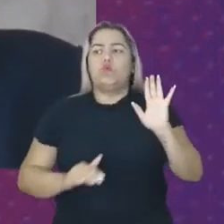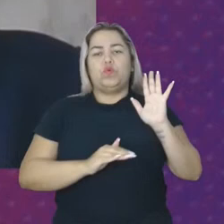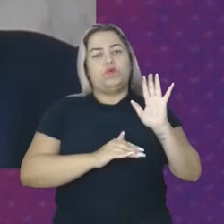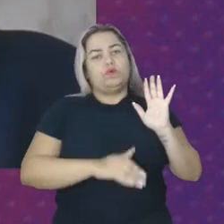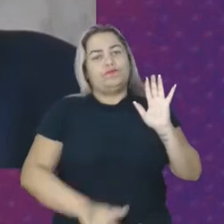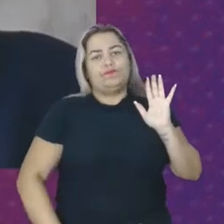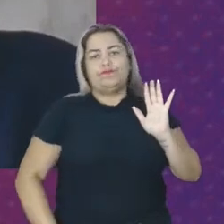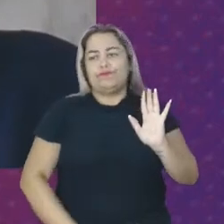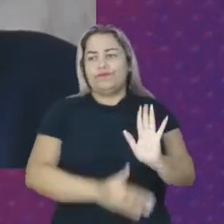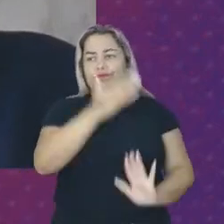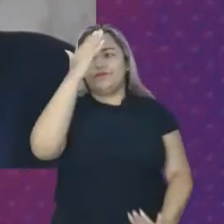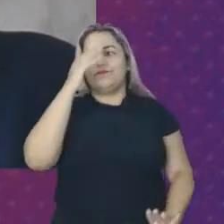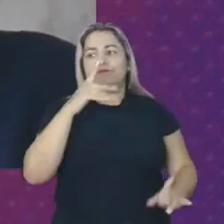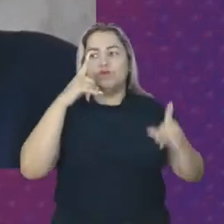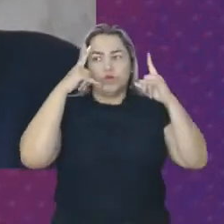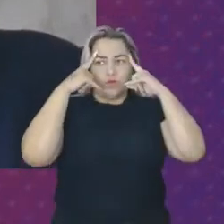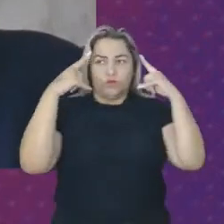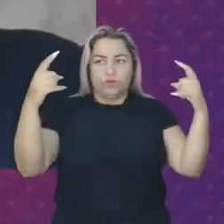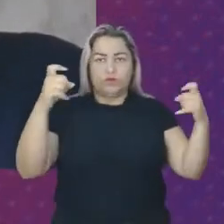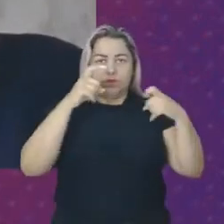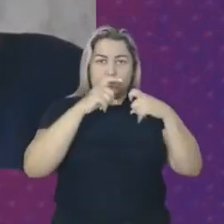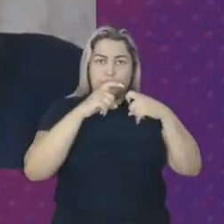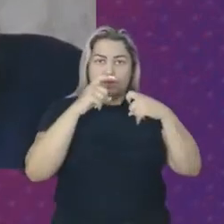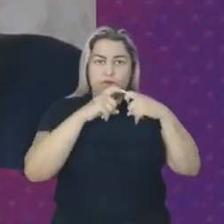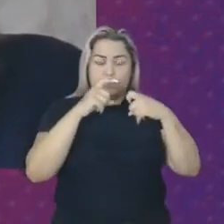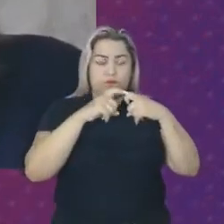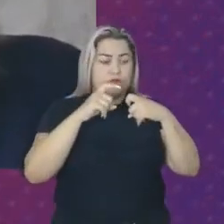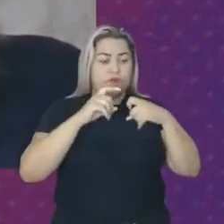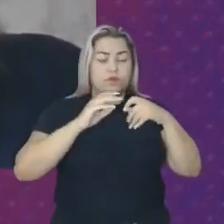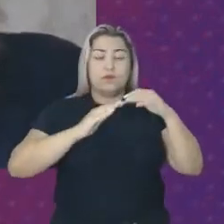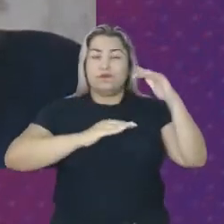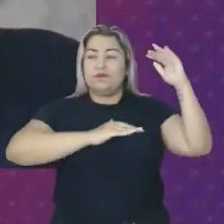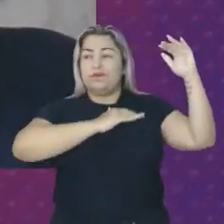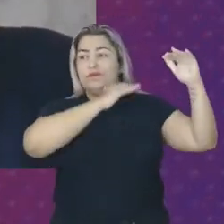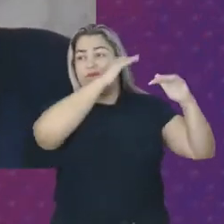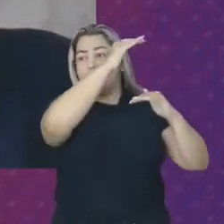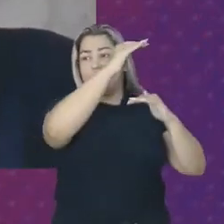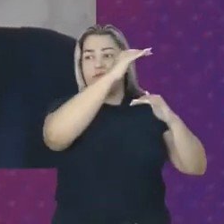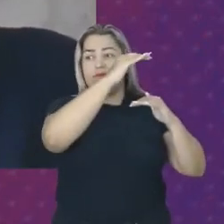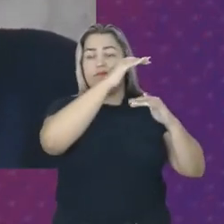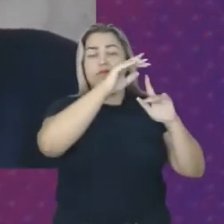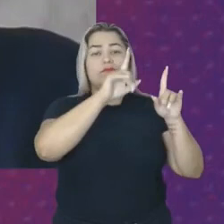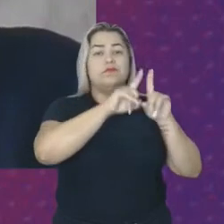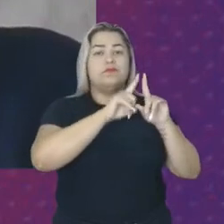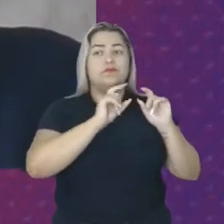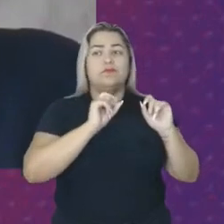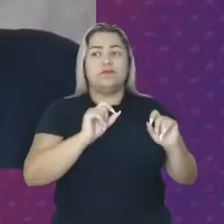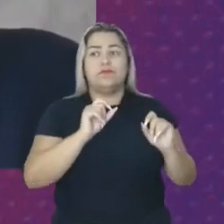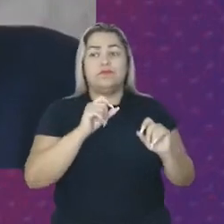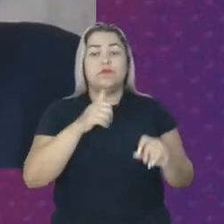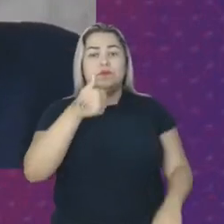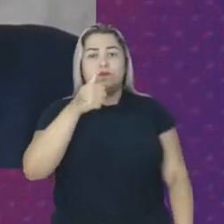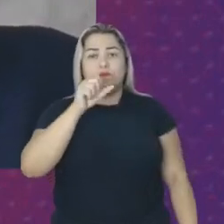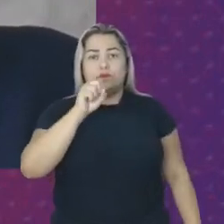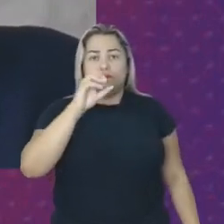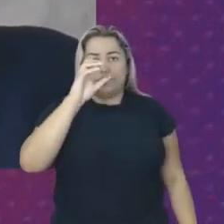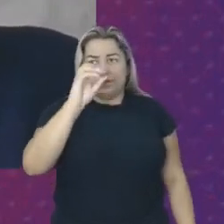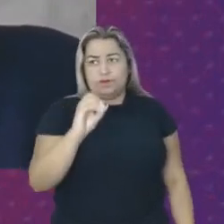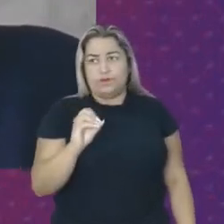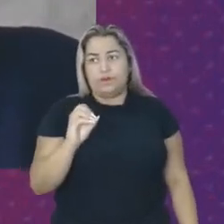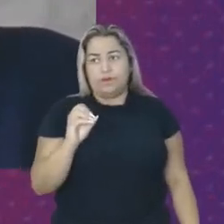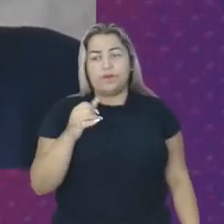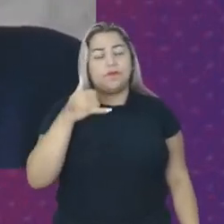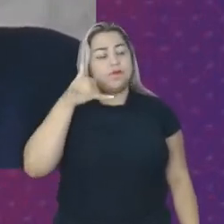assédio sexual e violência sexual aumentam. Então, fizemos capacitação para as atendentes do 180